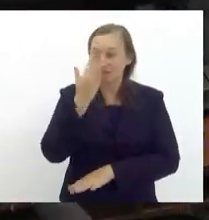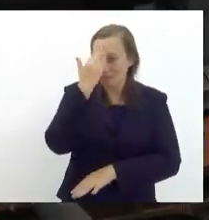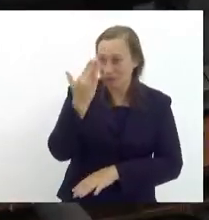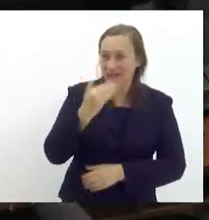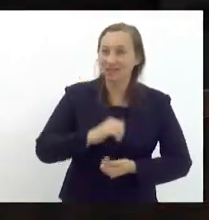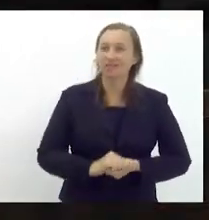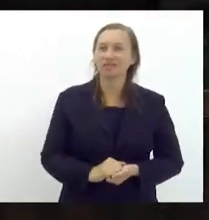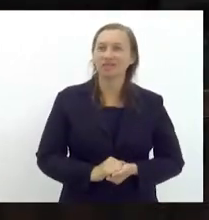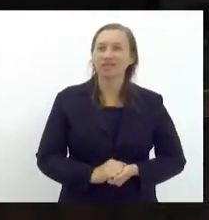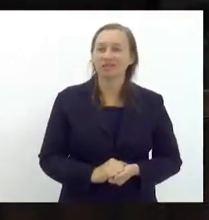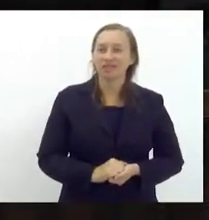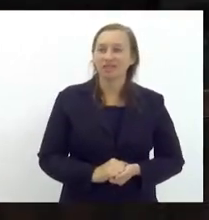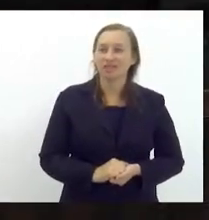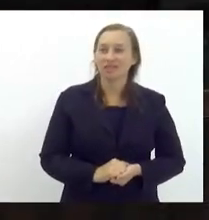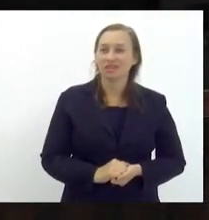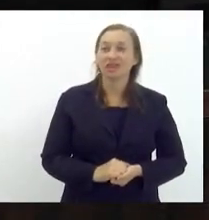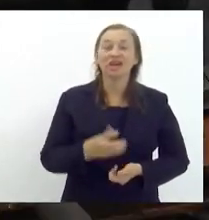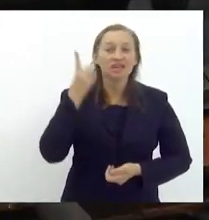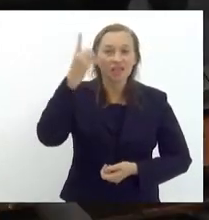obrigado